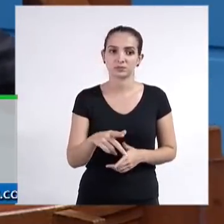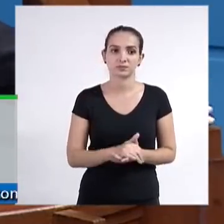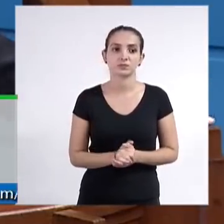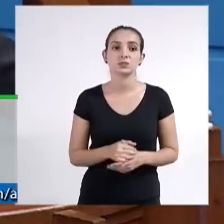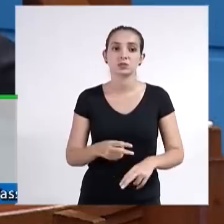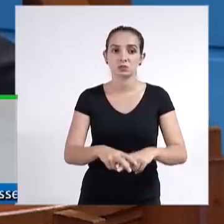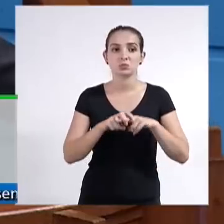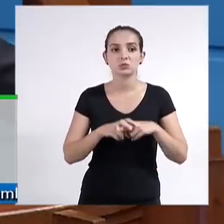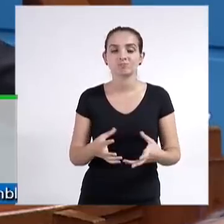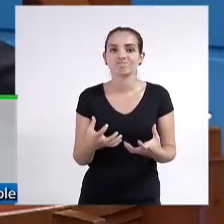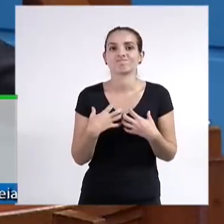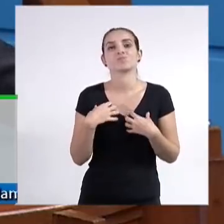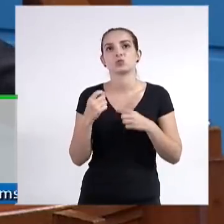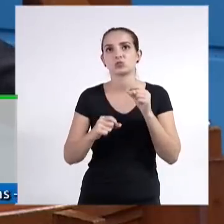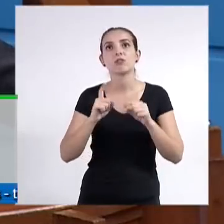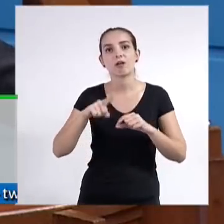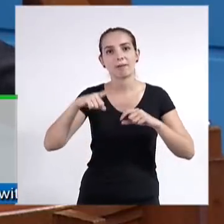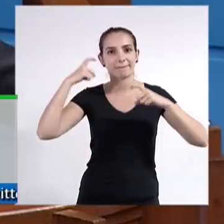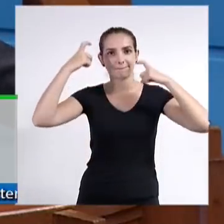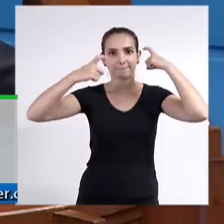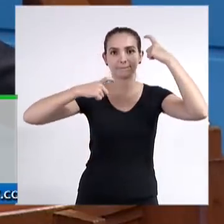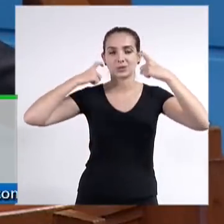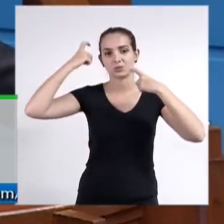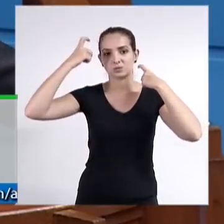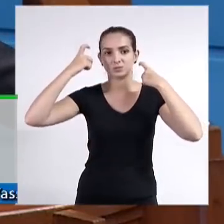Então é preocupante.